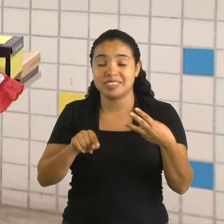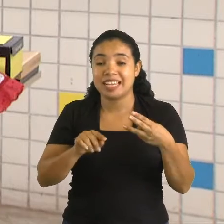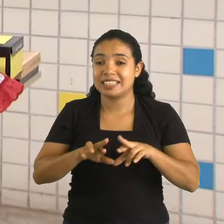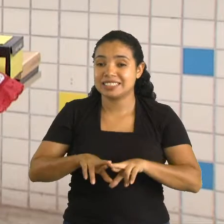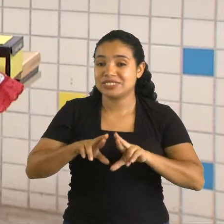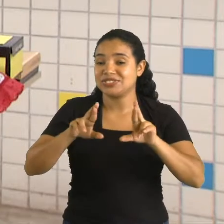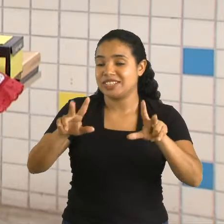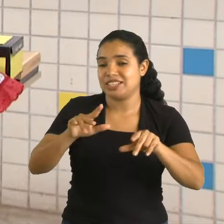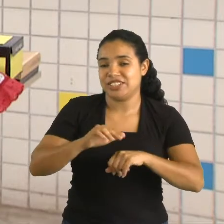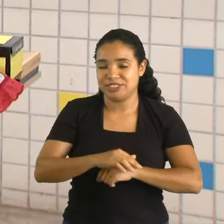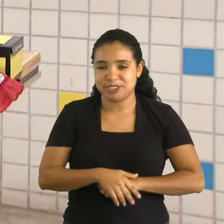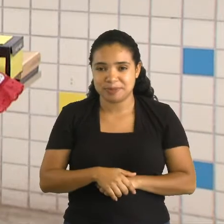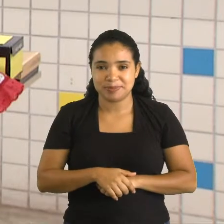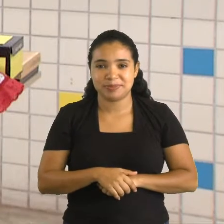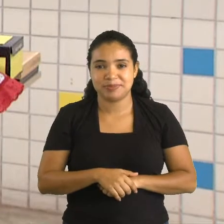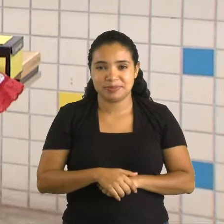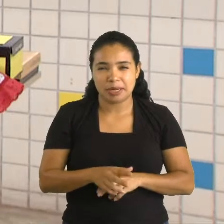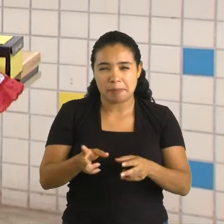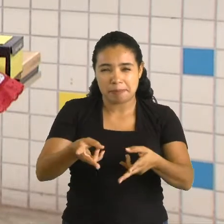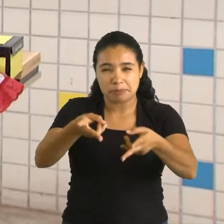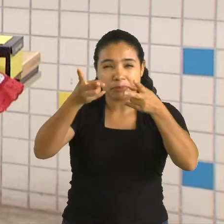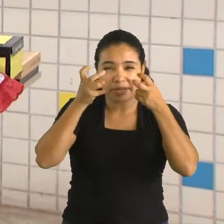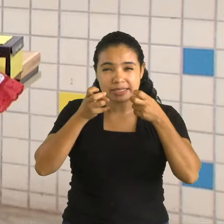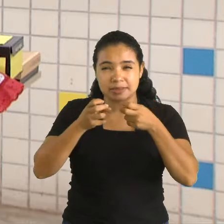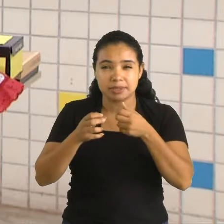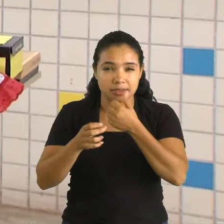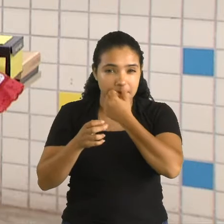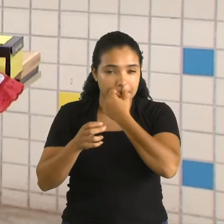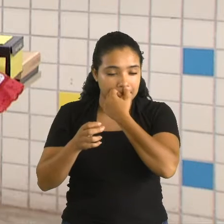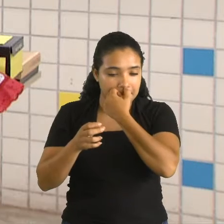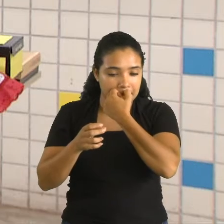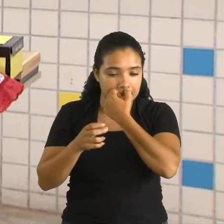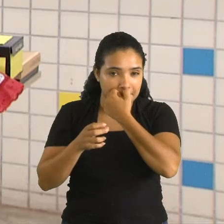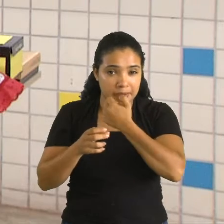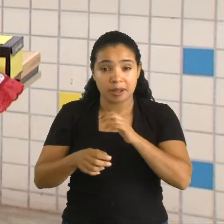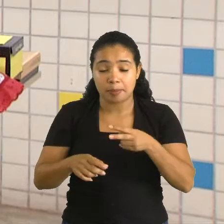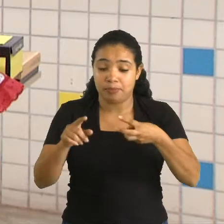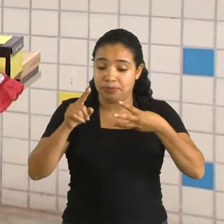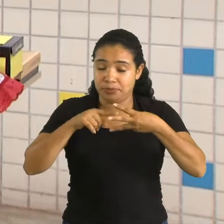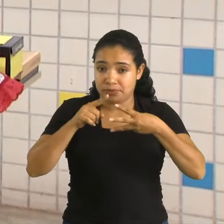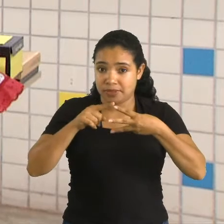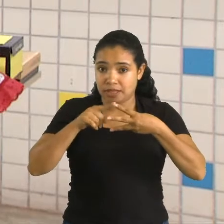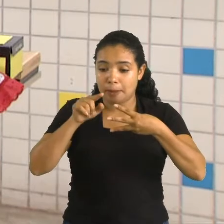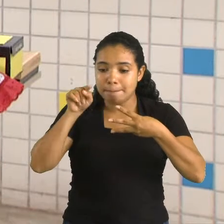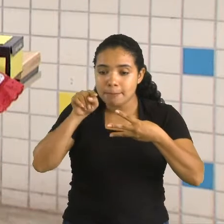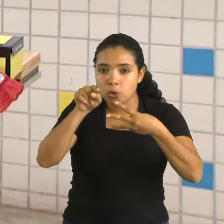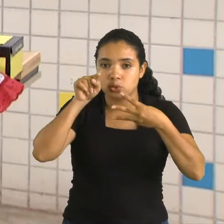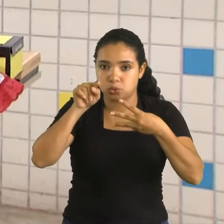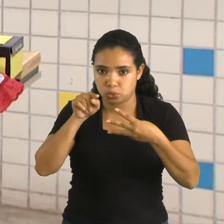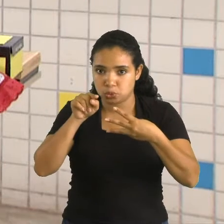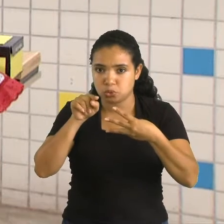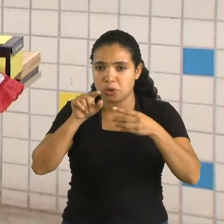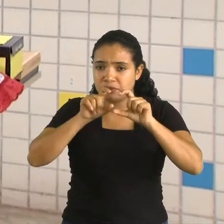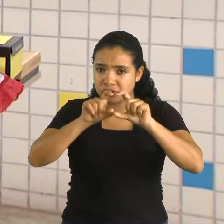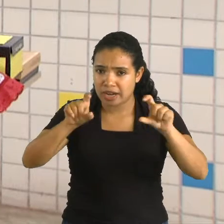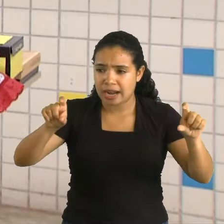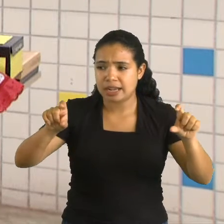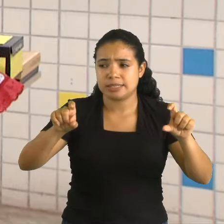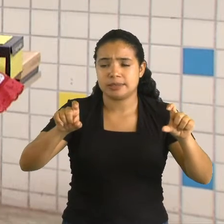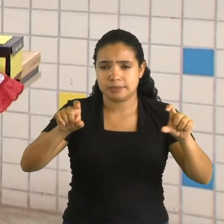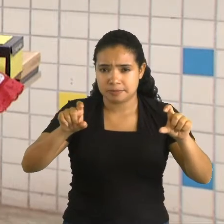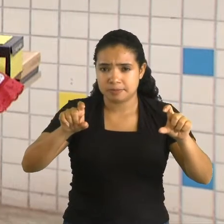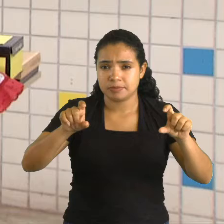totalmente diferente. Perceberam? Na primeira frase foi usado o ponto. Foi simplesmente para